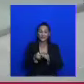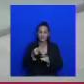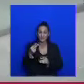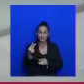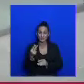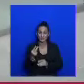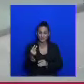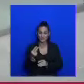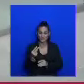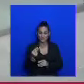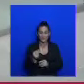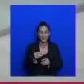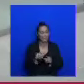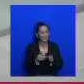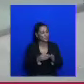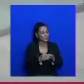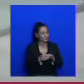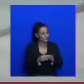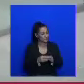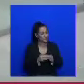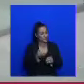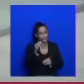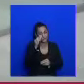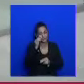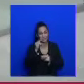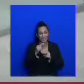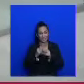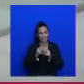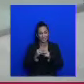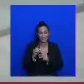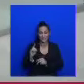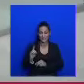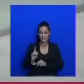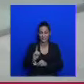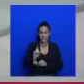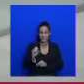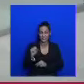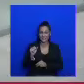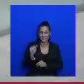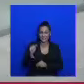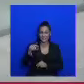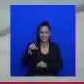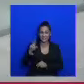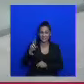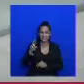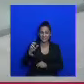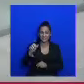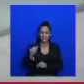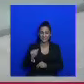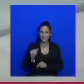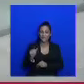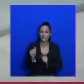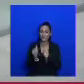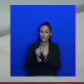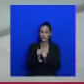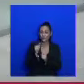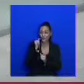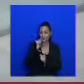segundo sorteio. Novamente, Sandra, nossa colega da Caixa, por favor, Tainara, nossa garota da sorte, por